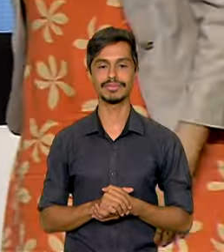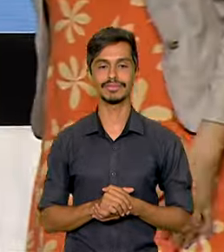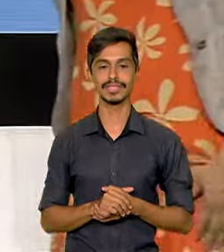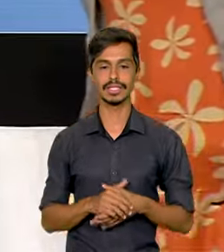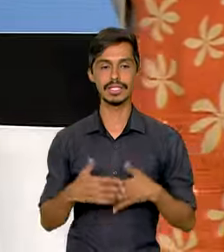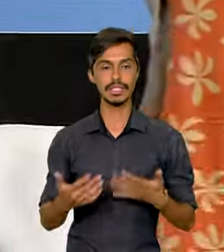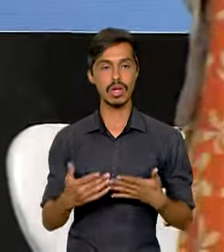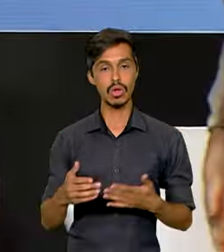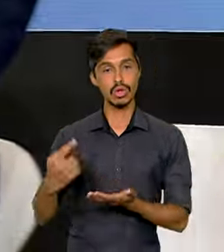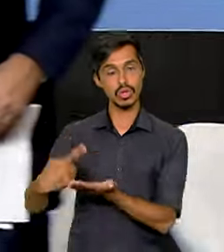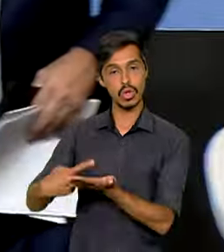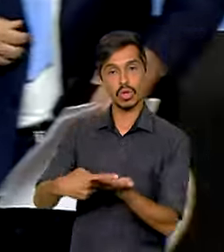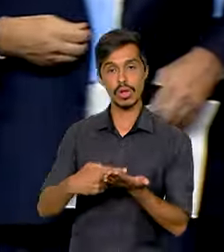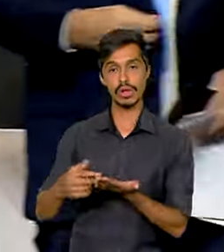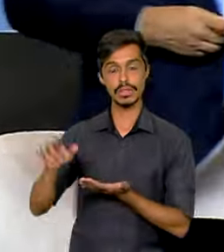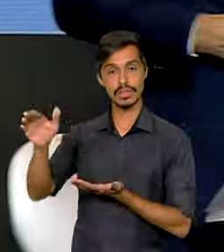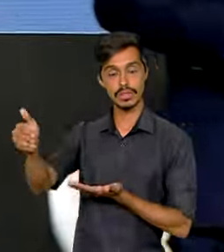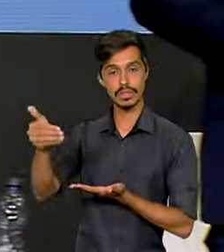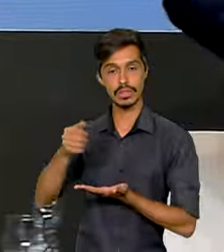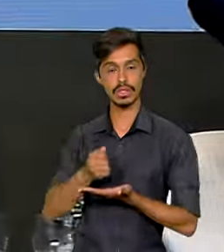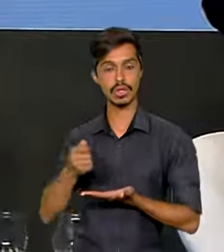Convidamos para compor o dispositivo